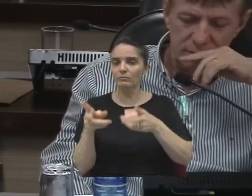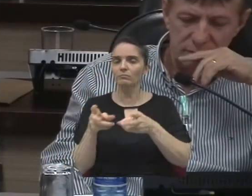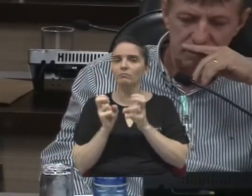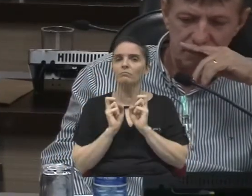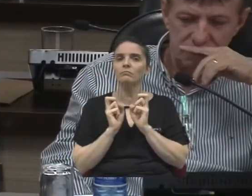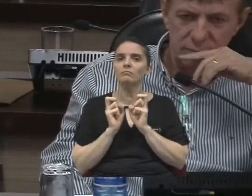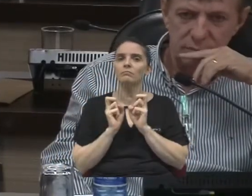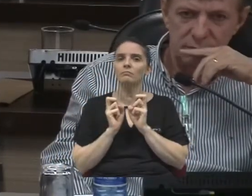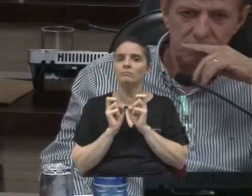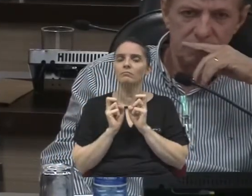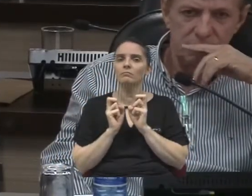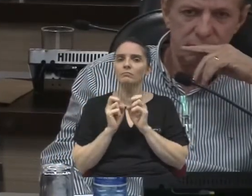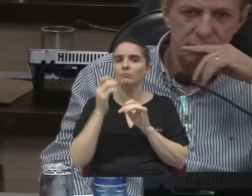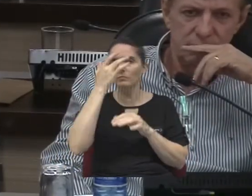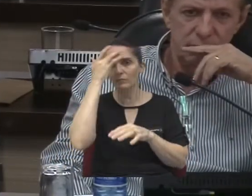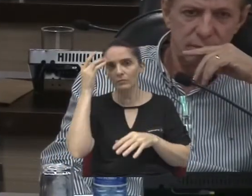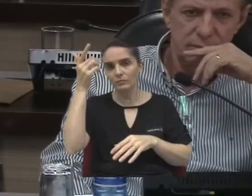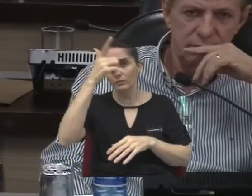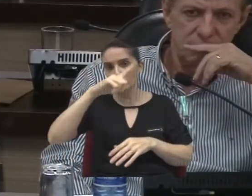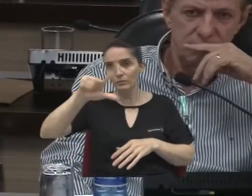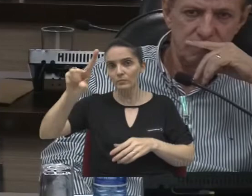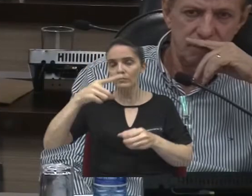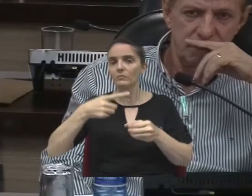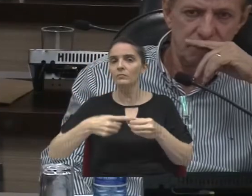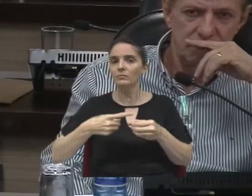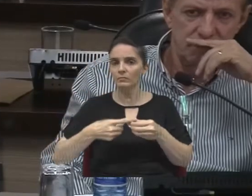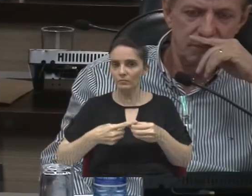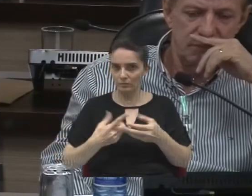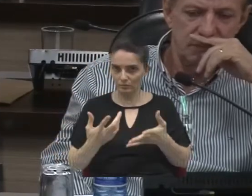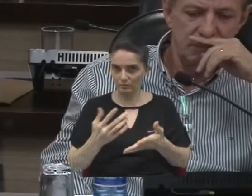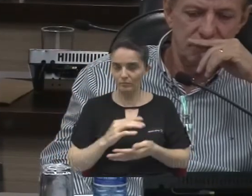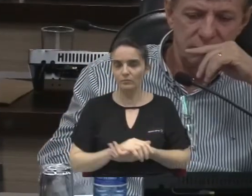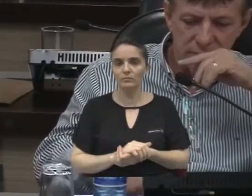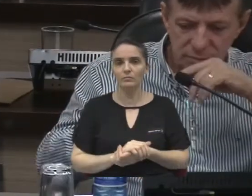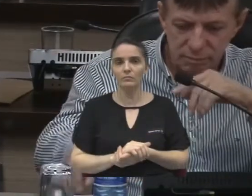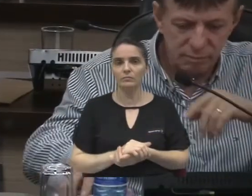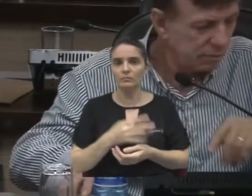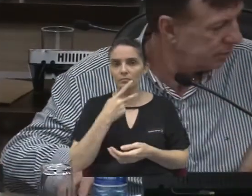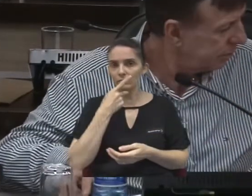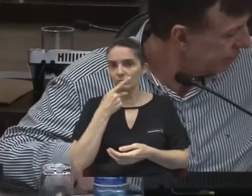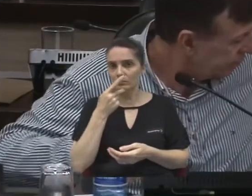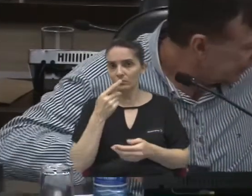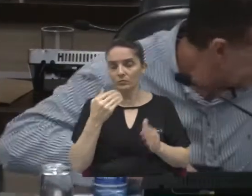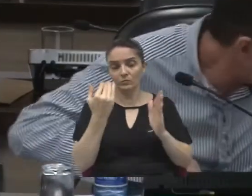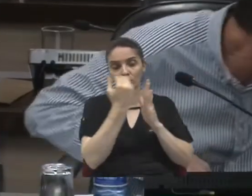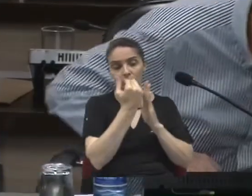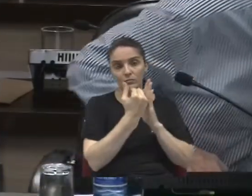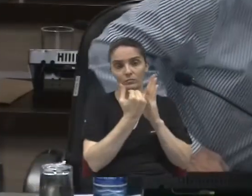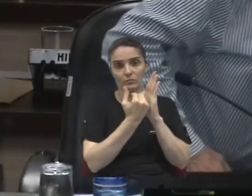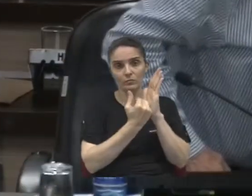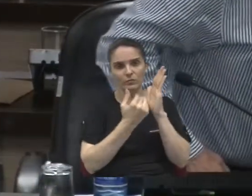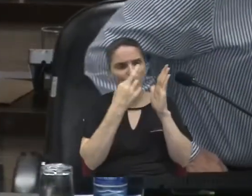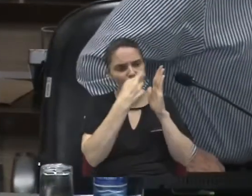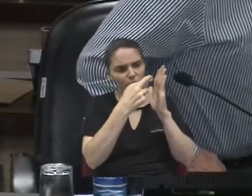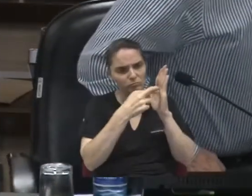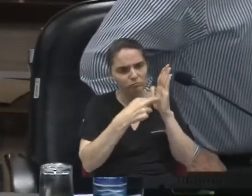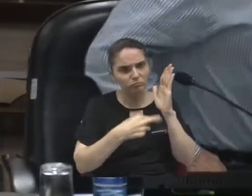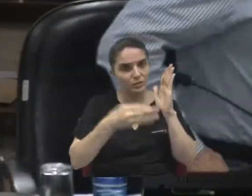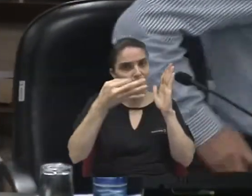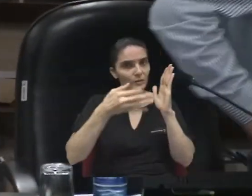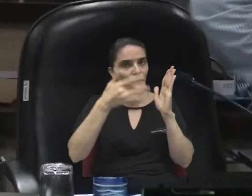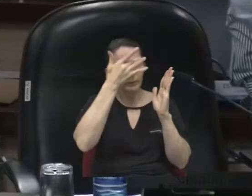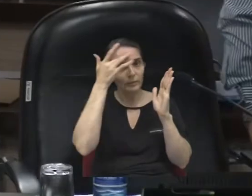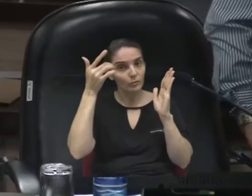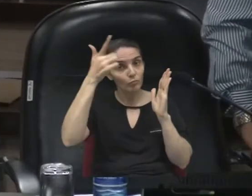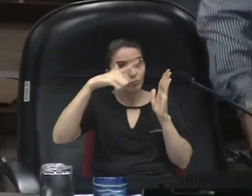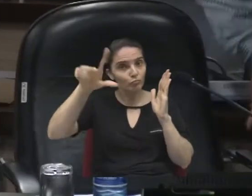muito são as pessoas de fora. Então, reforçar a triagem com essas pessoas de fora.